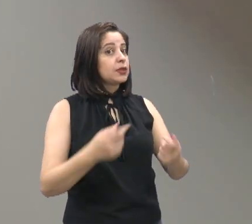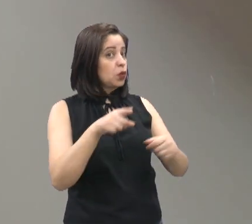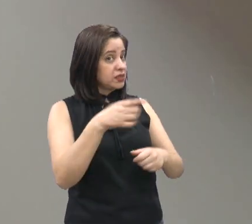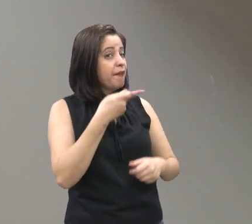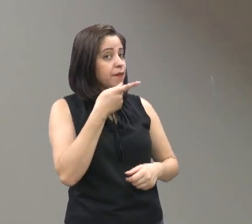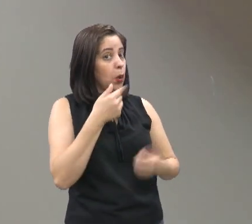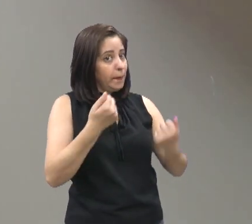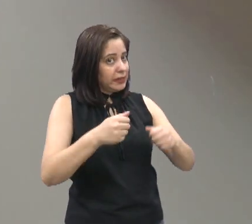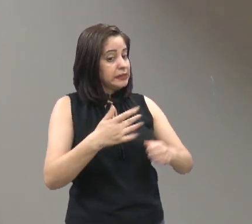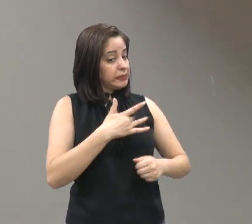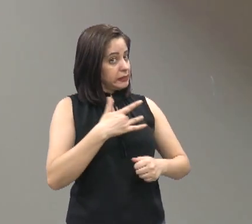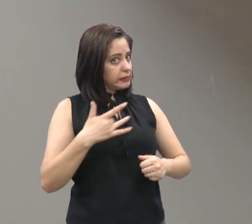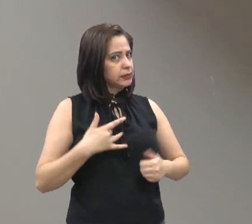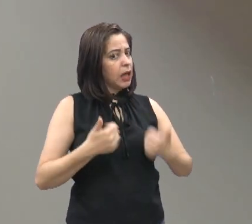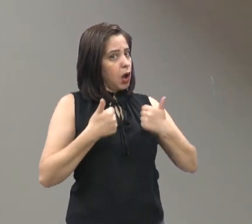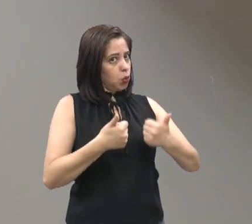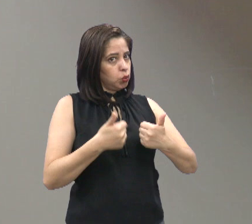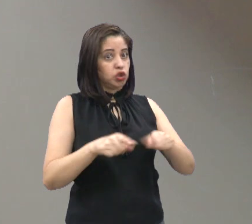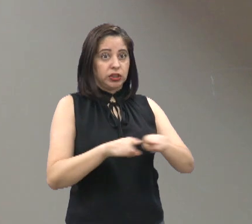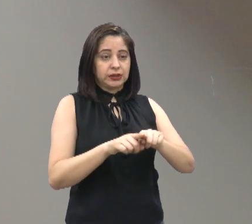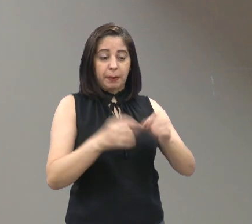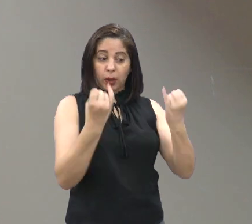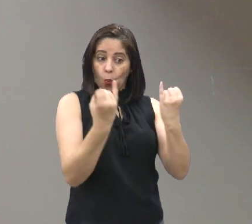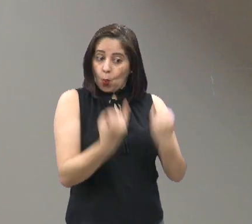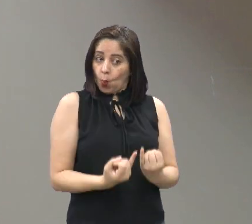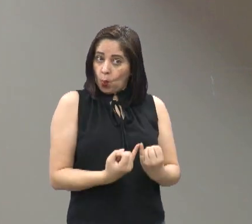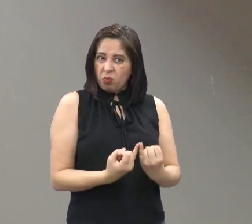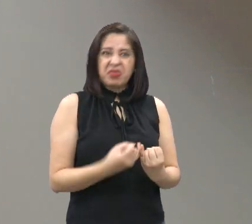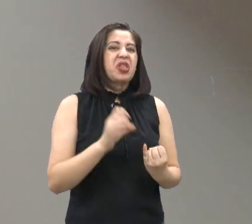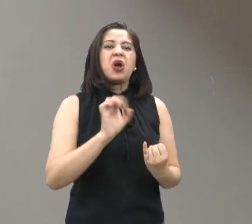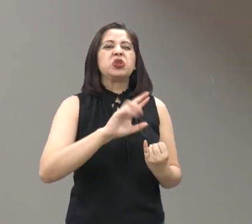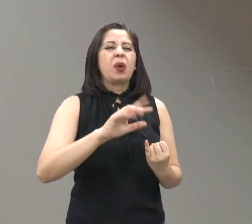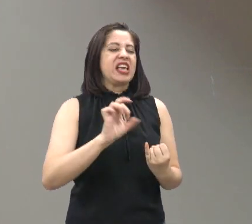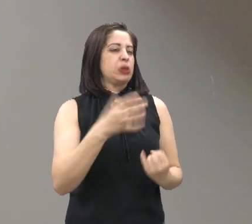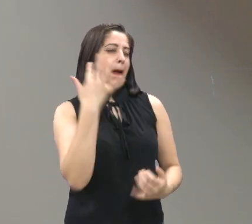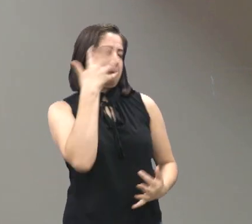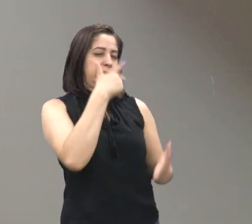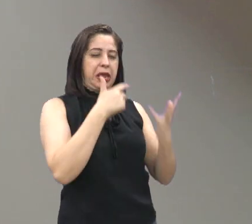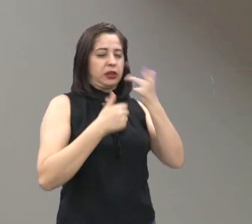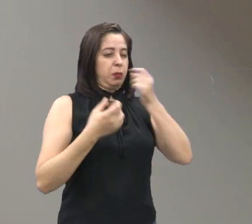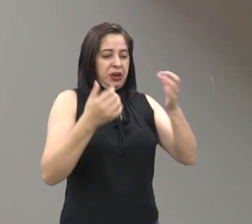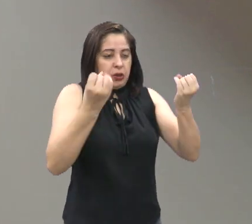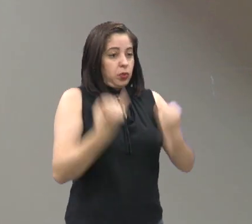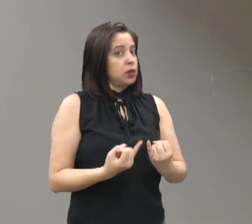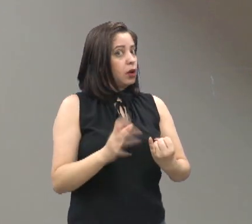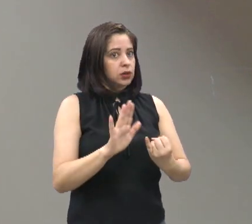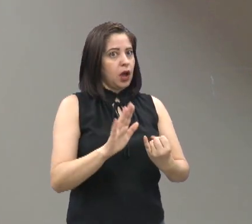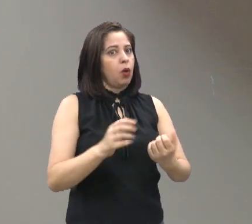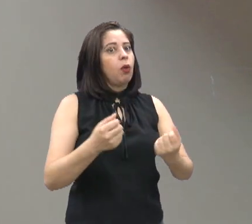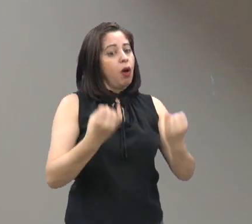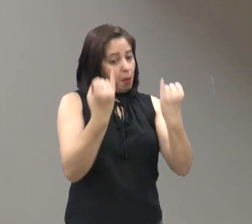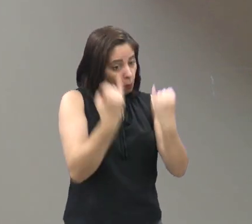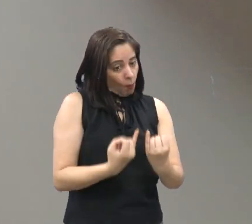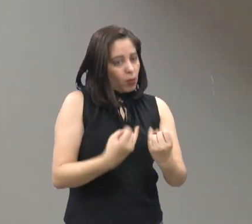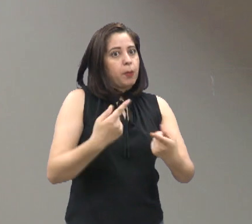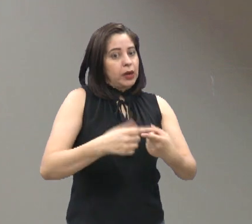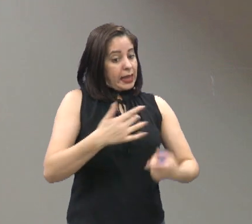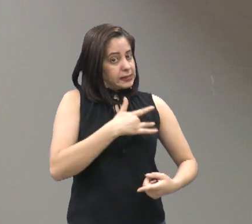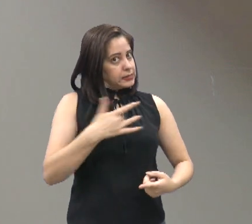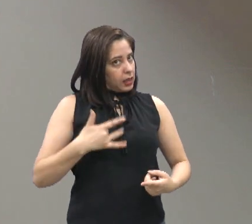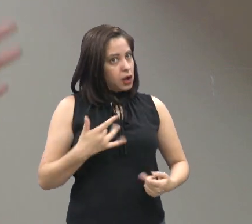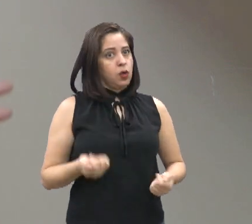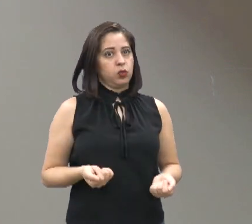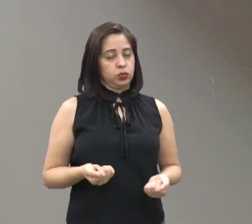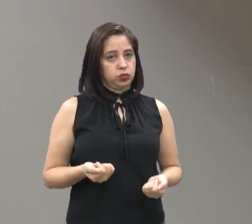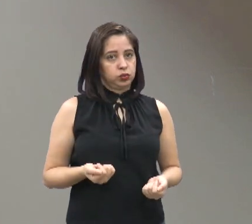de saúde física mesmo, não é estética, e para cuidar das articulações. Mas além do peso ideal, algumas outras medidas também podem